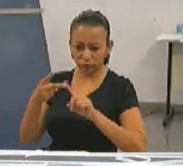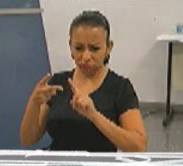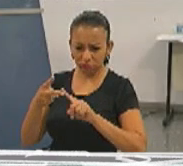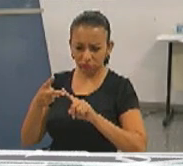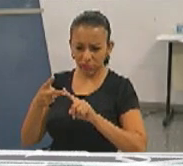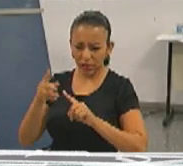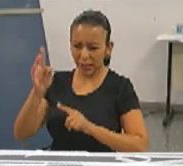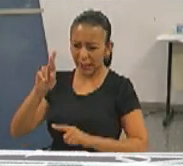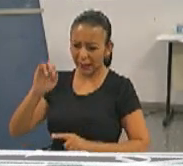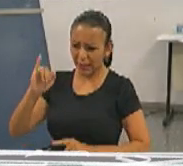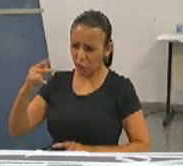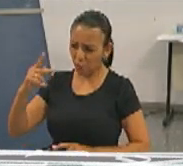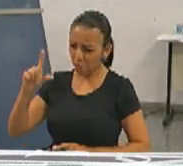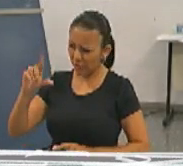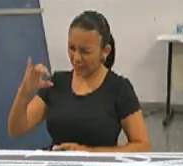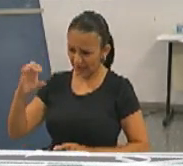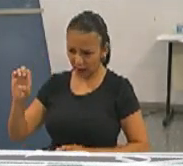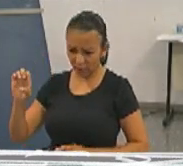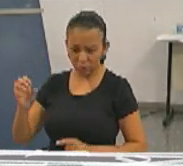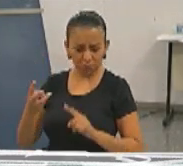e também